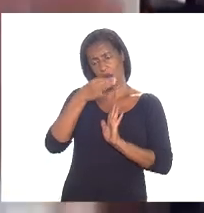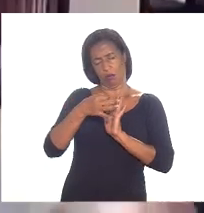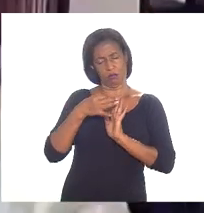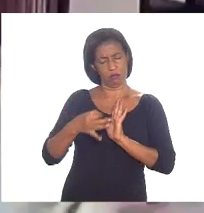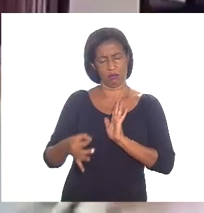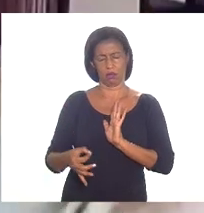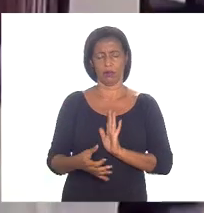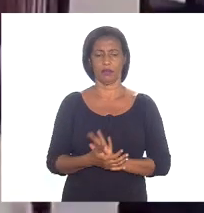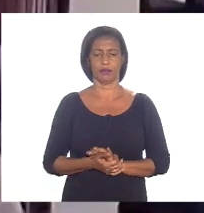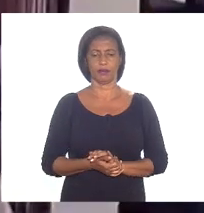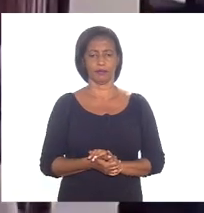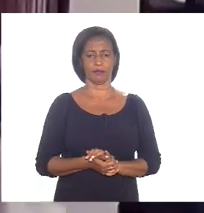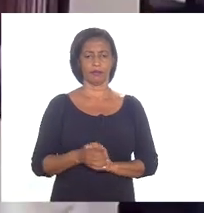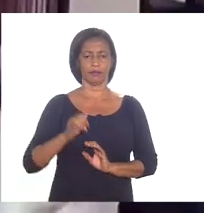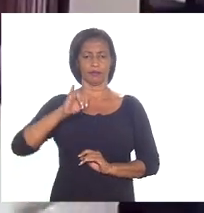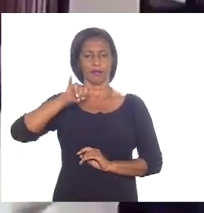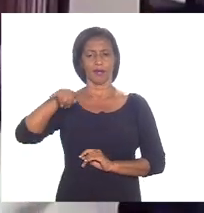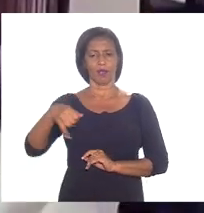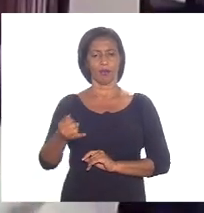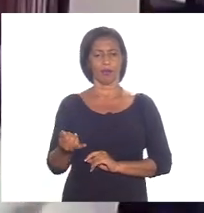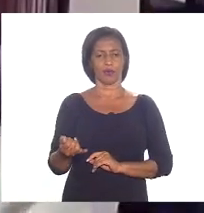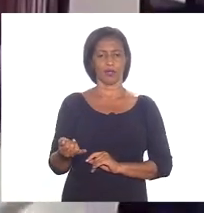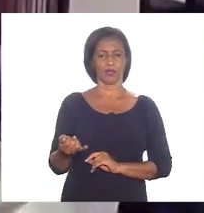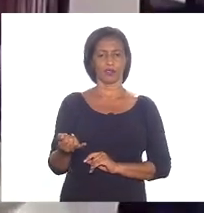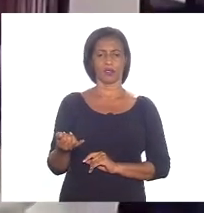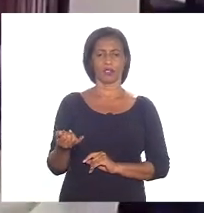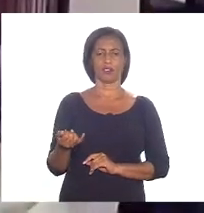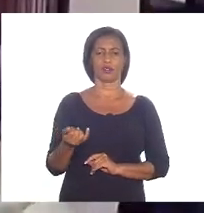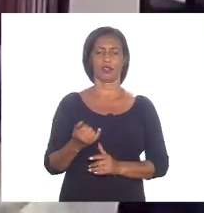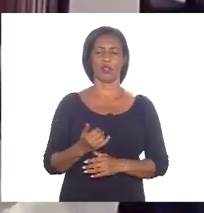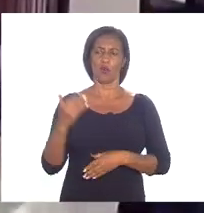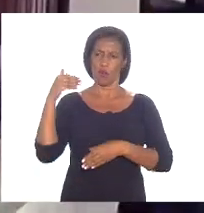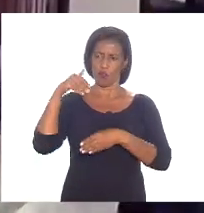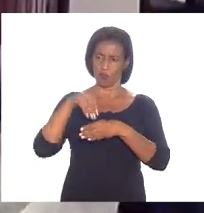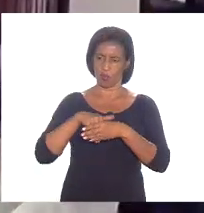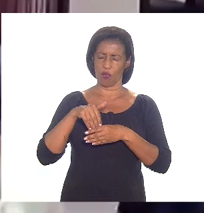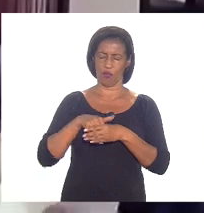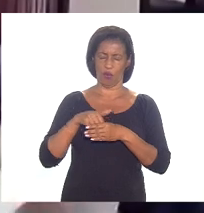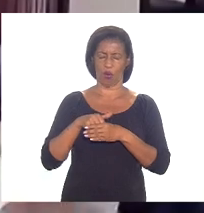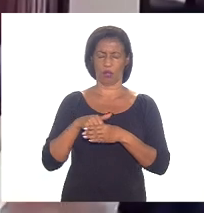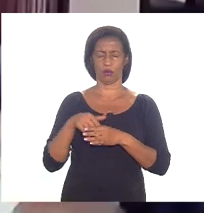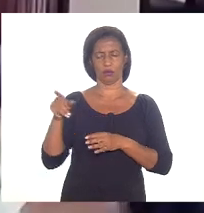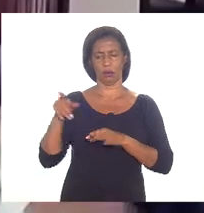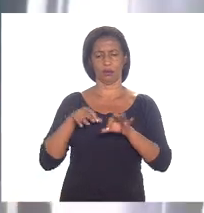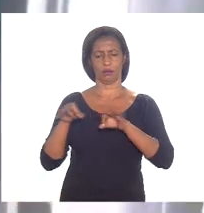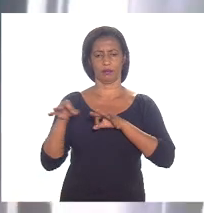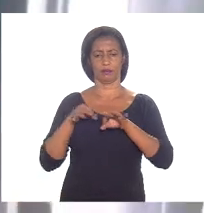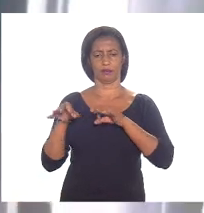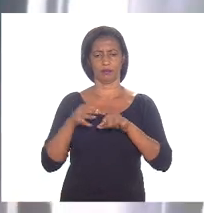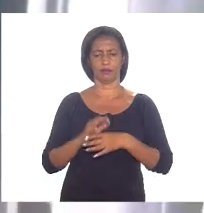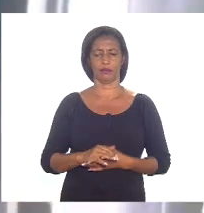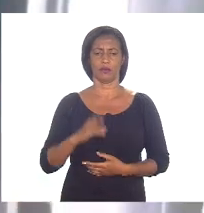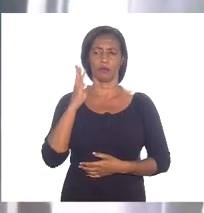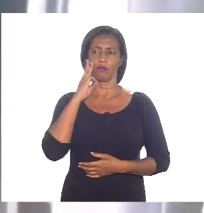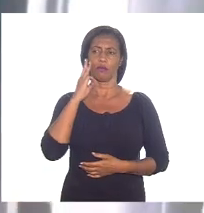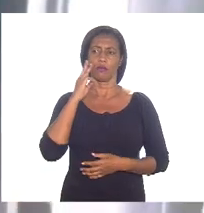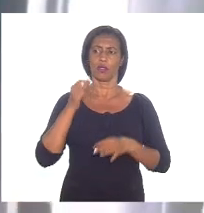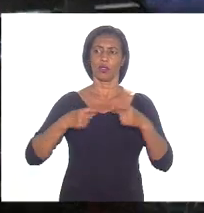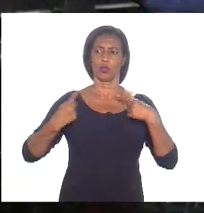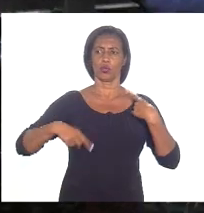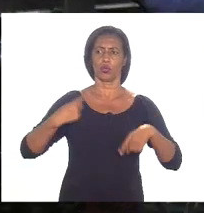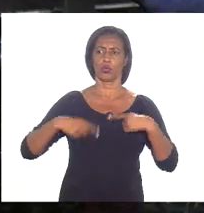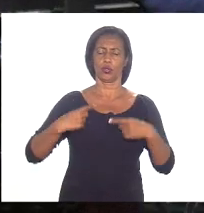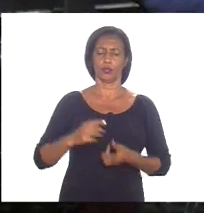e aproveitando para solicitar o voto favorável exatamente a esse projeto. Obrigado, discutir, presidente. Obrigado, Eliomar, para discutir,